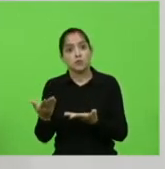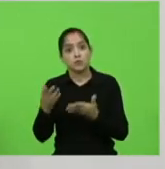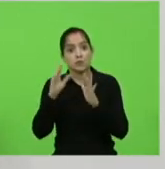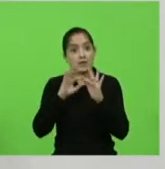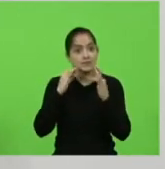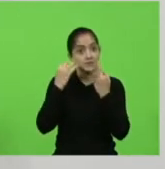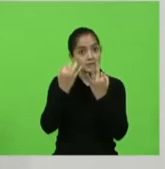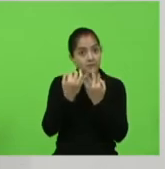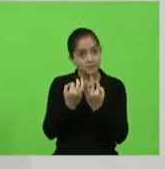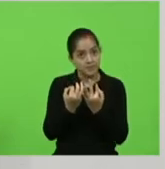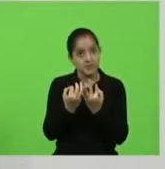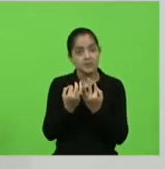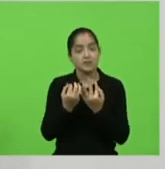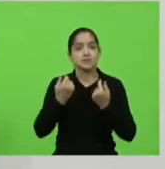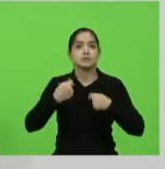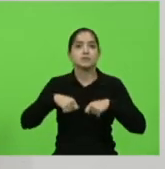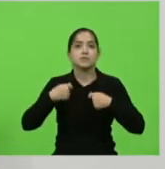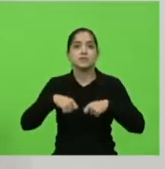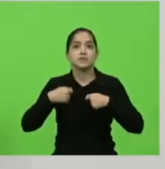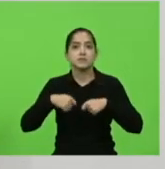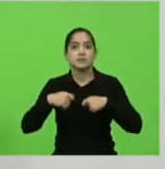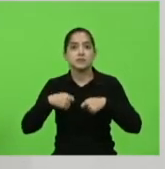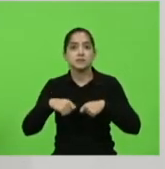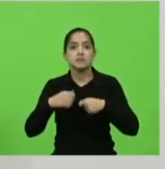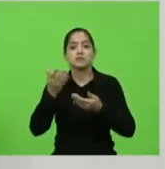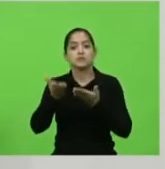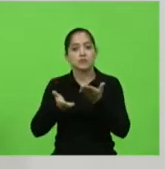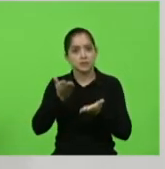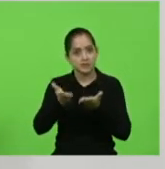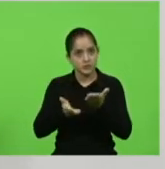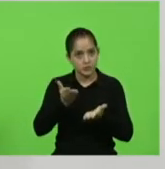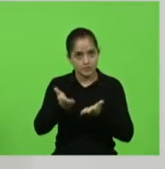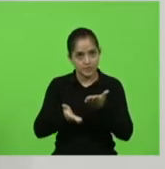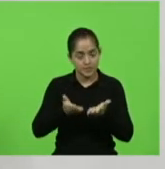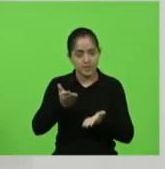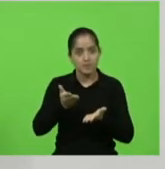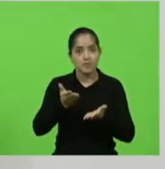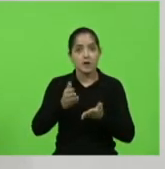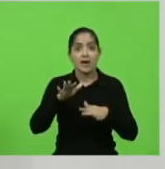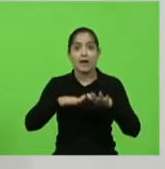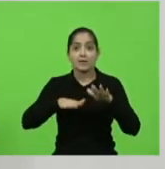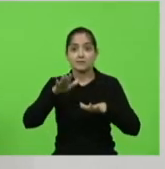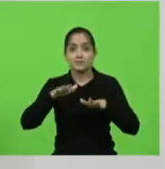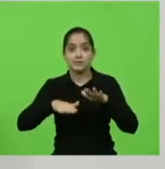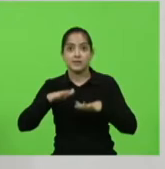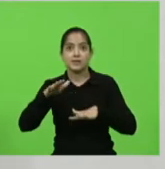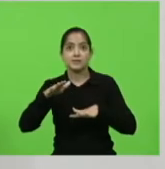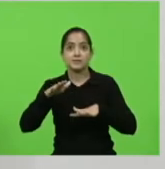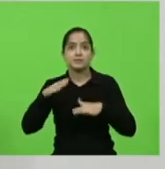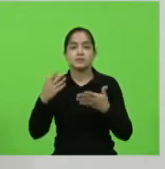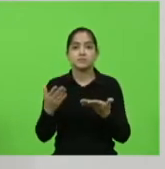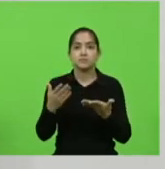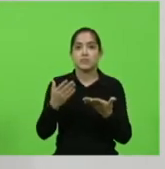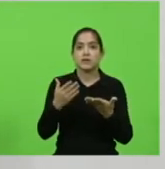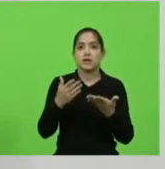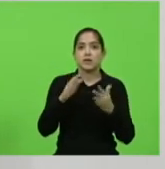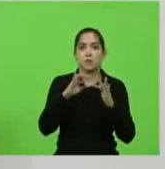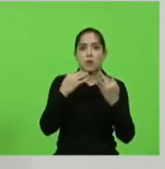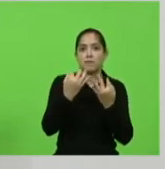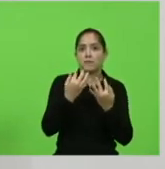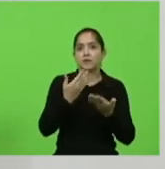famílias que precisam desse atendimento, que muitas vezes tiveram um parente, um